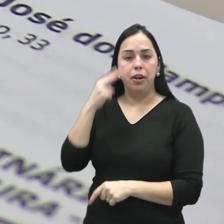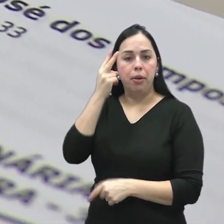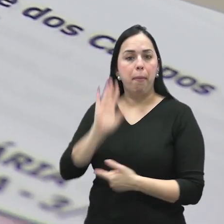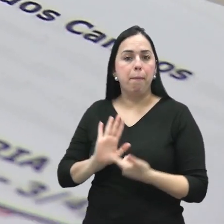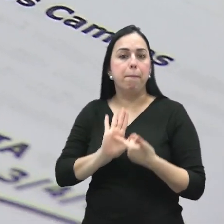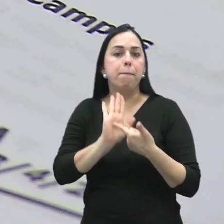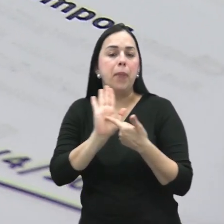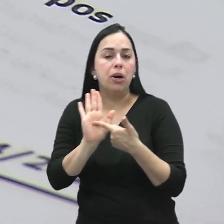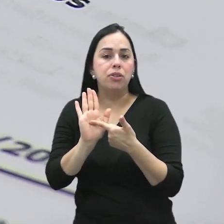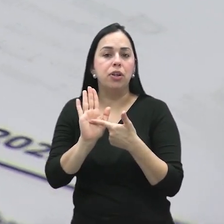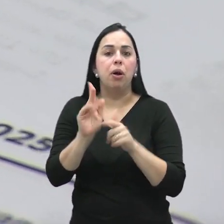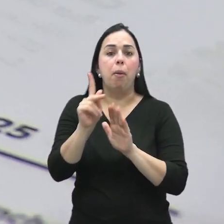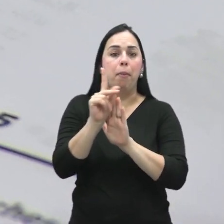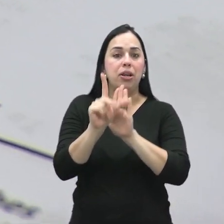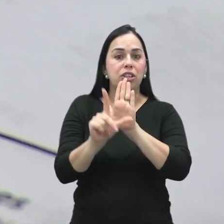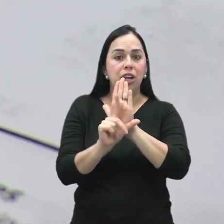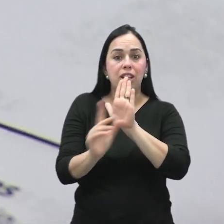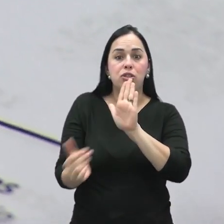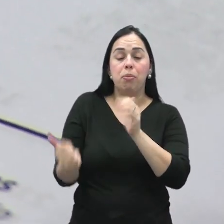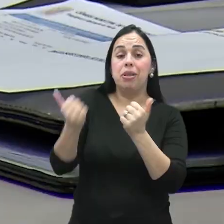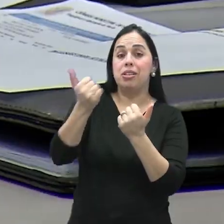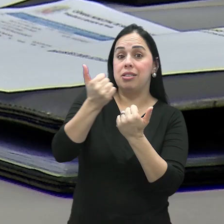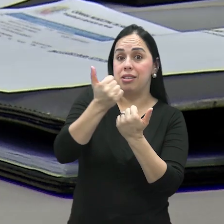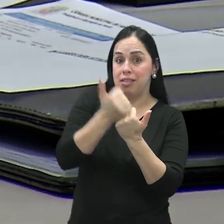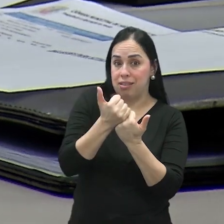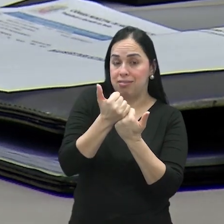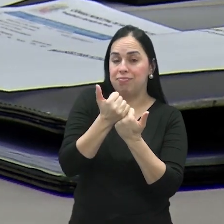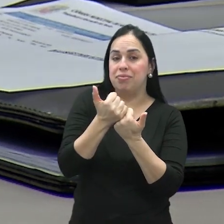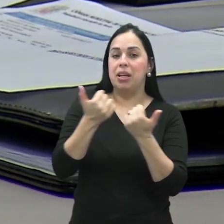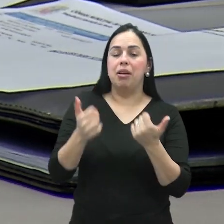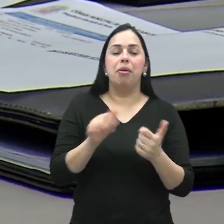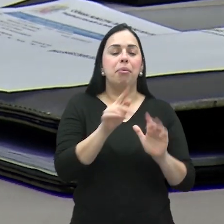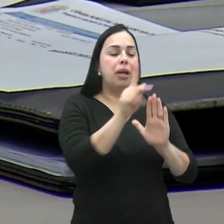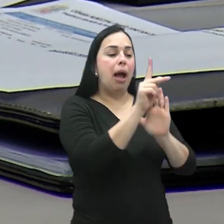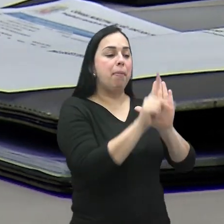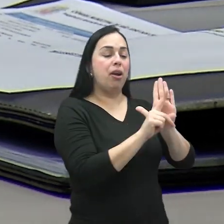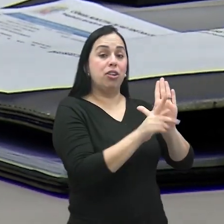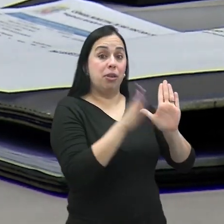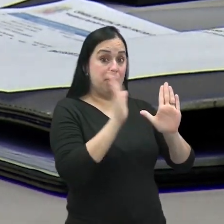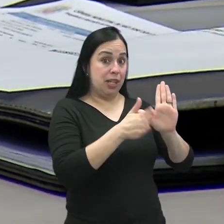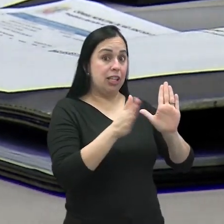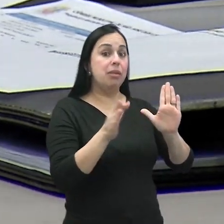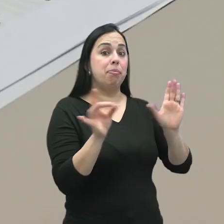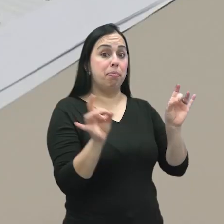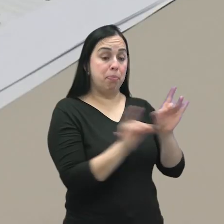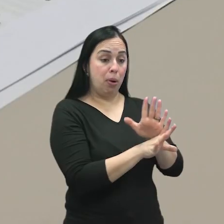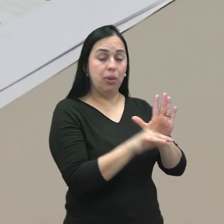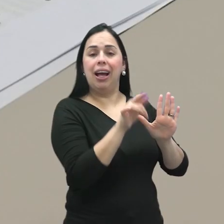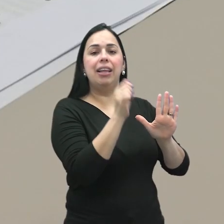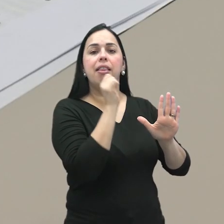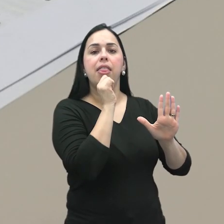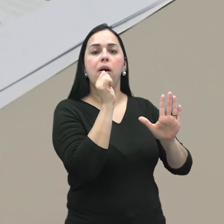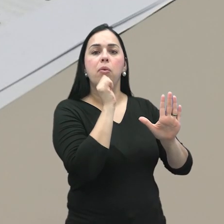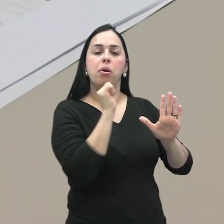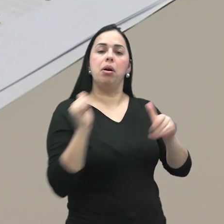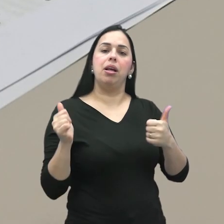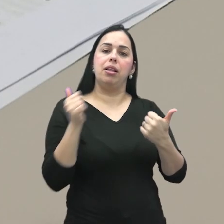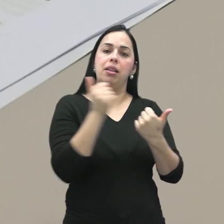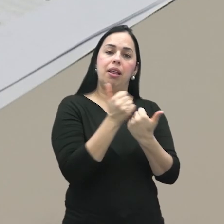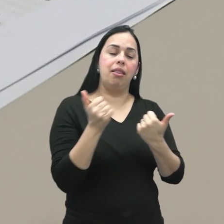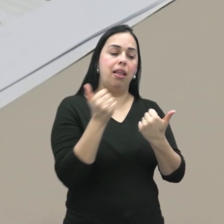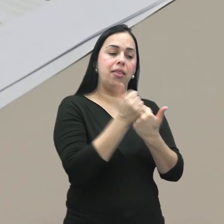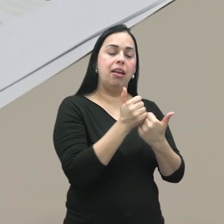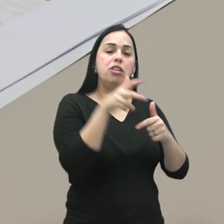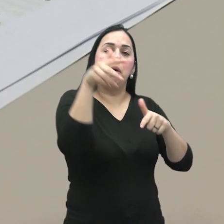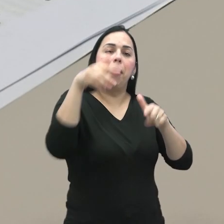vereadores apresentam um projeto substitutivo. Ele serve para alterar a proposta inicial, sem a necessidade de